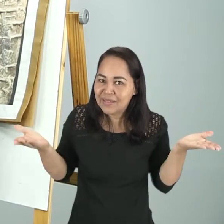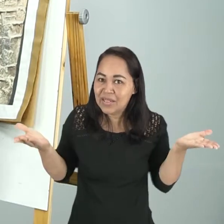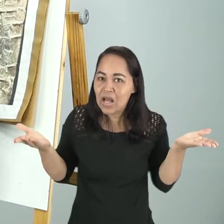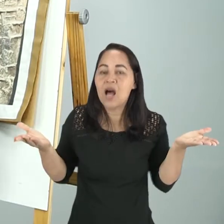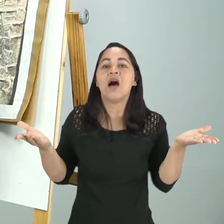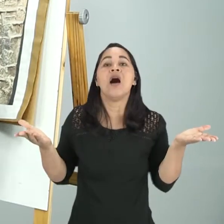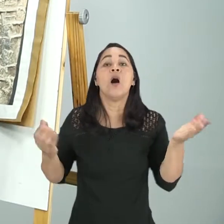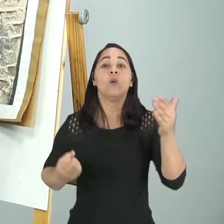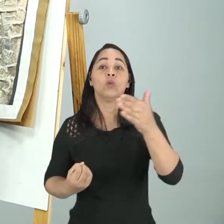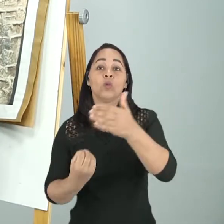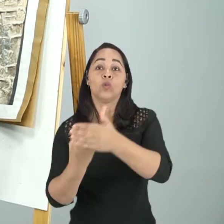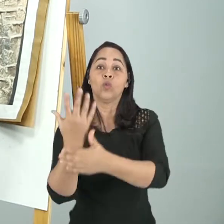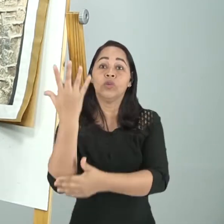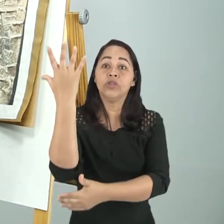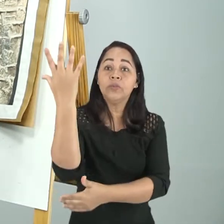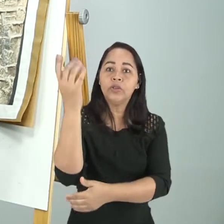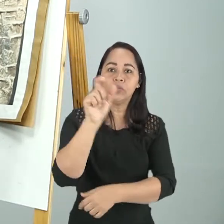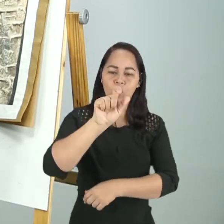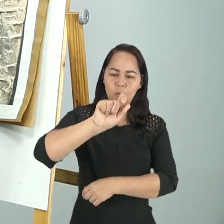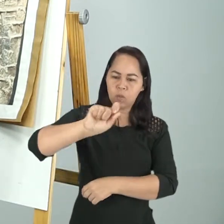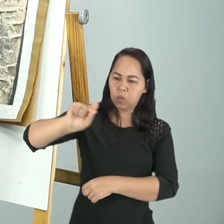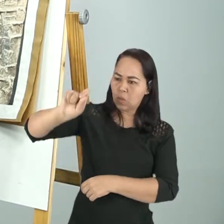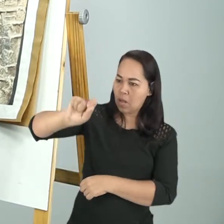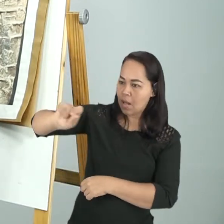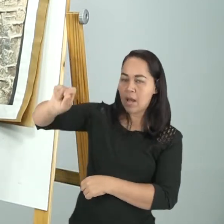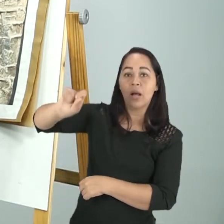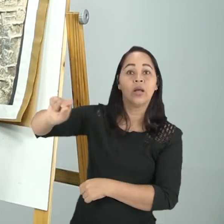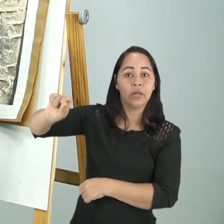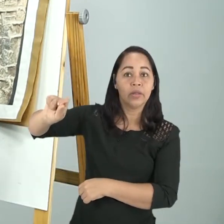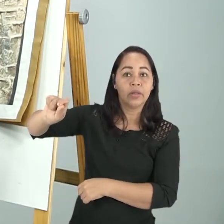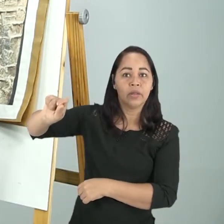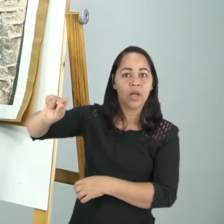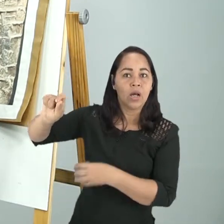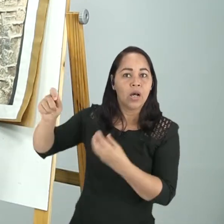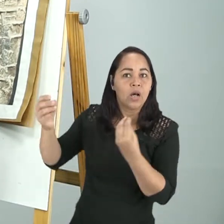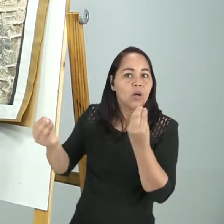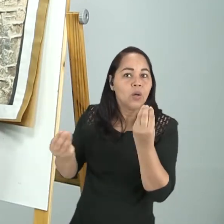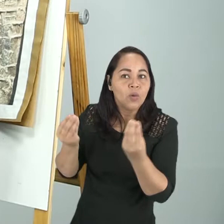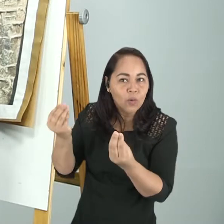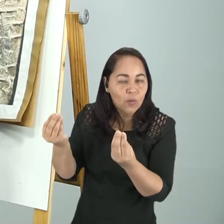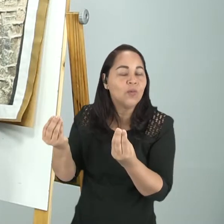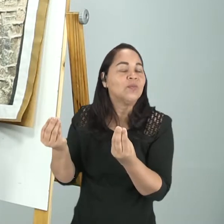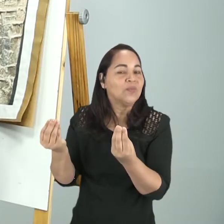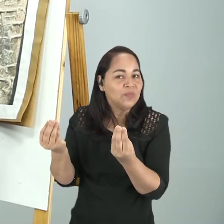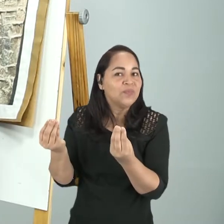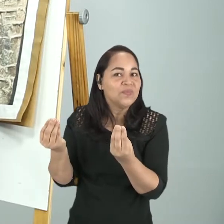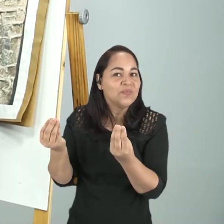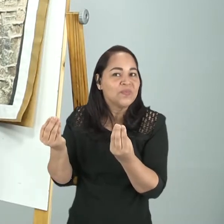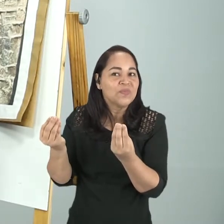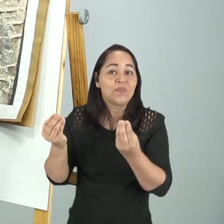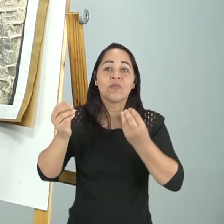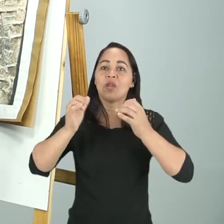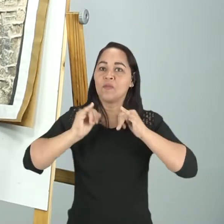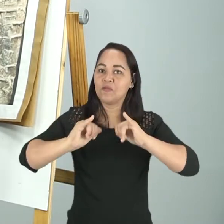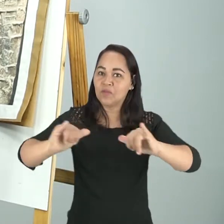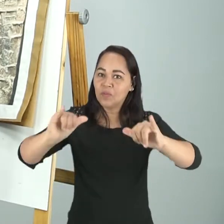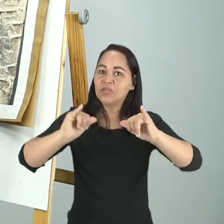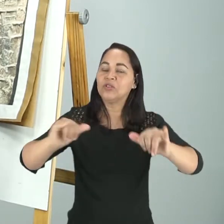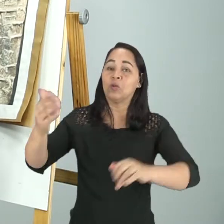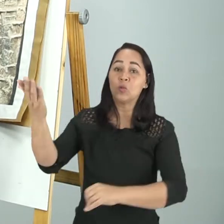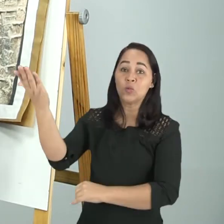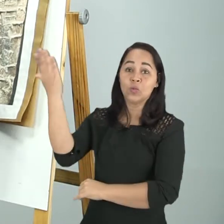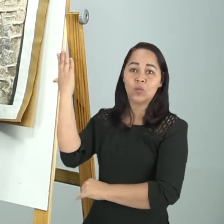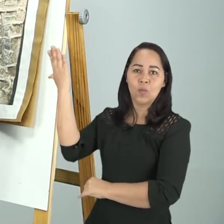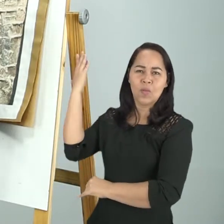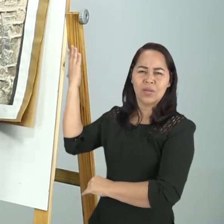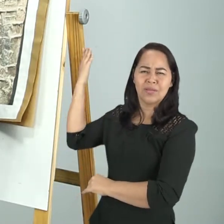sobre o surgimento da escrita, né? Como ela é uma fonte de informações.